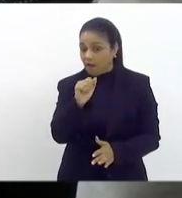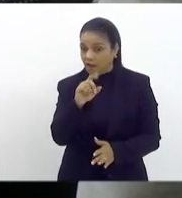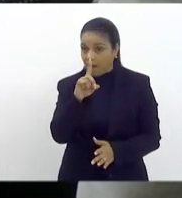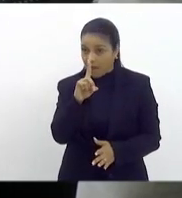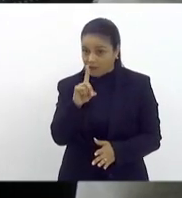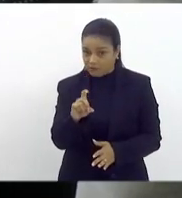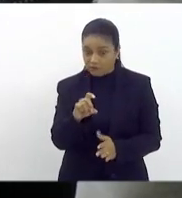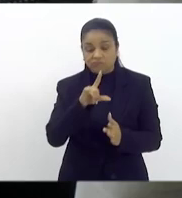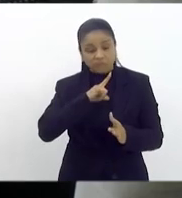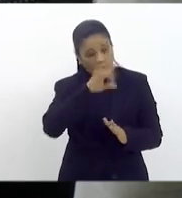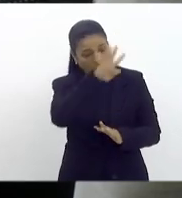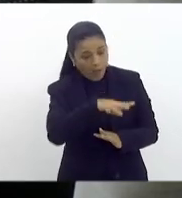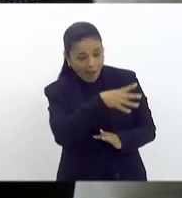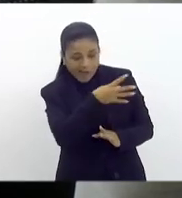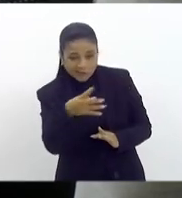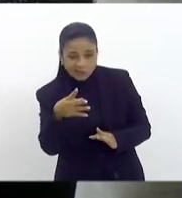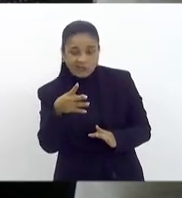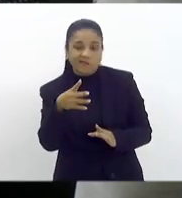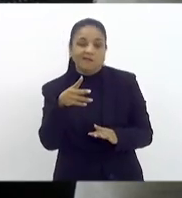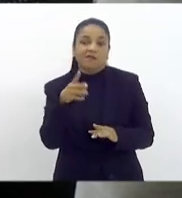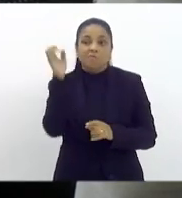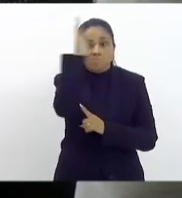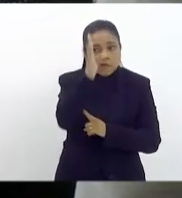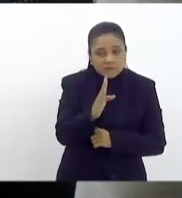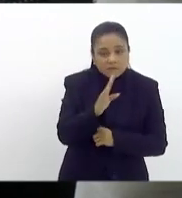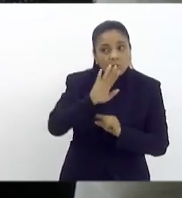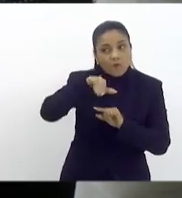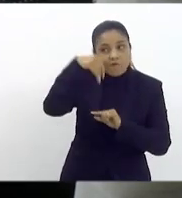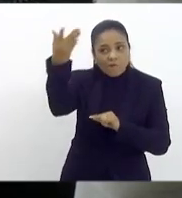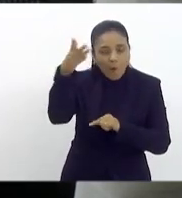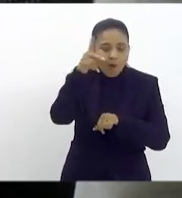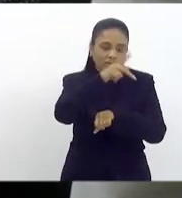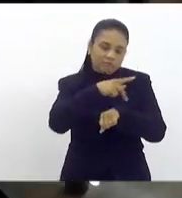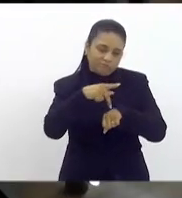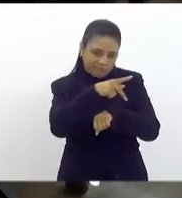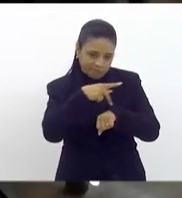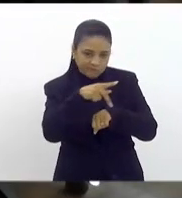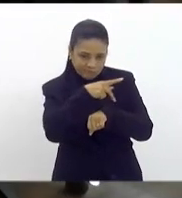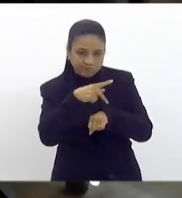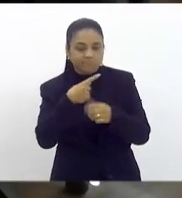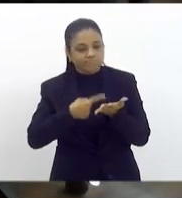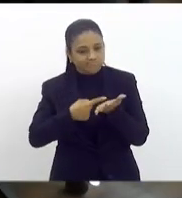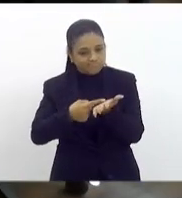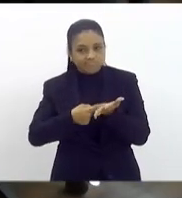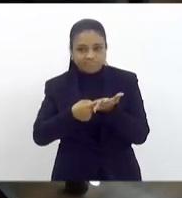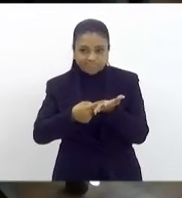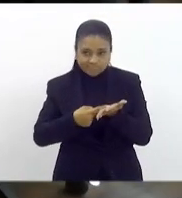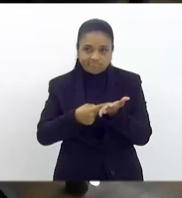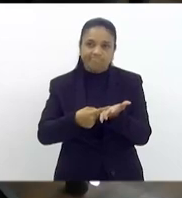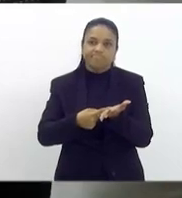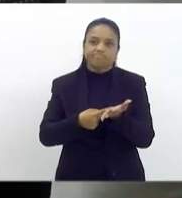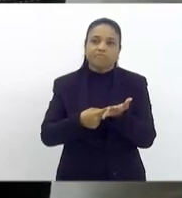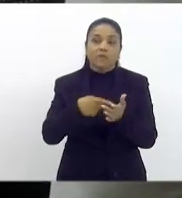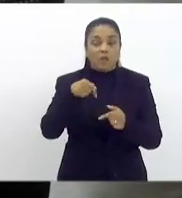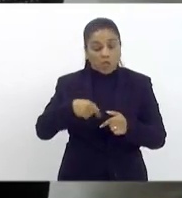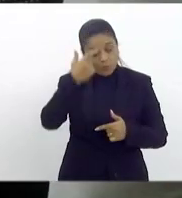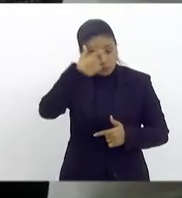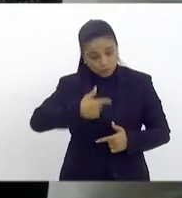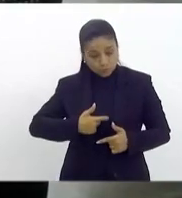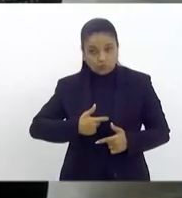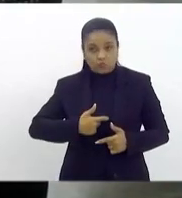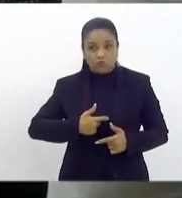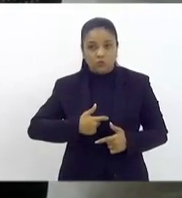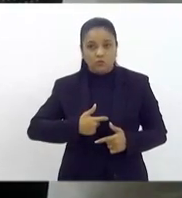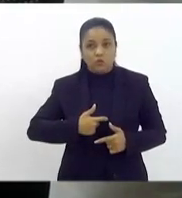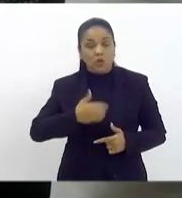agenda nacional e até internacional. Não, claro, e aí, isso a gente entende, será novamente, e aí, estou aqui convocado na